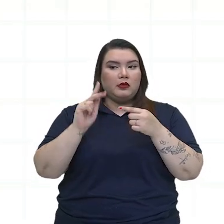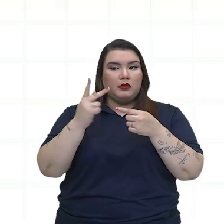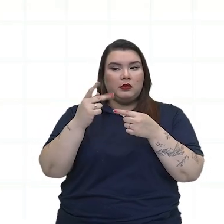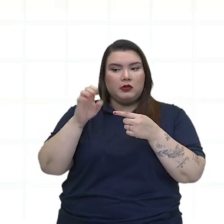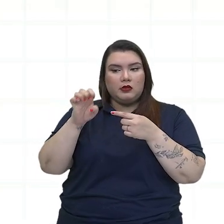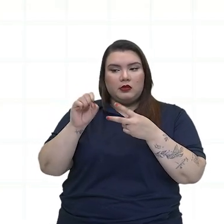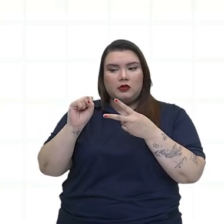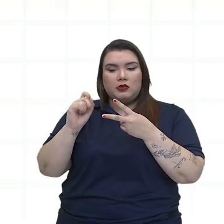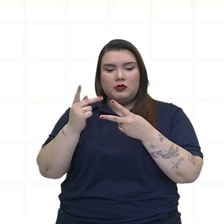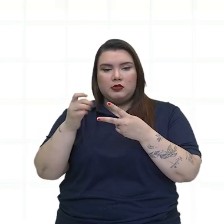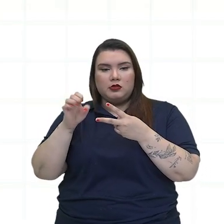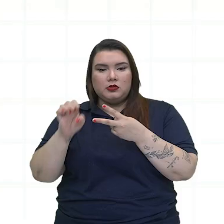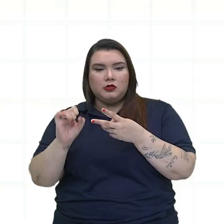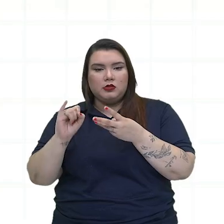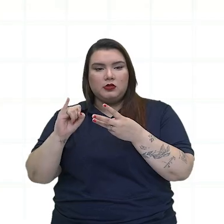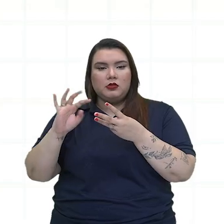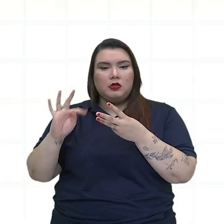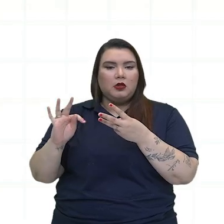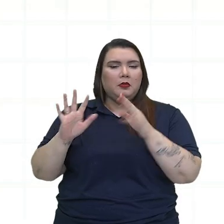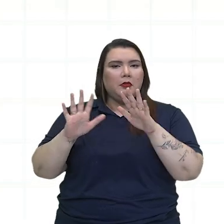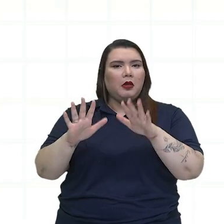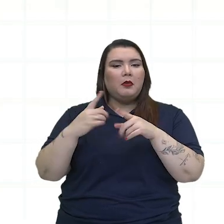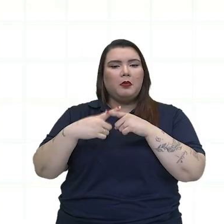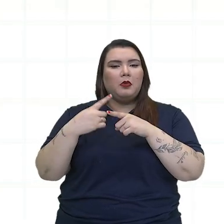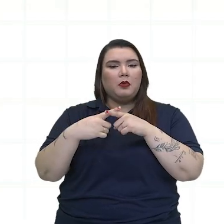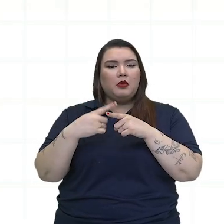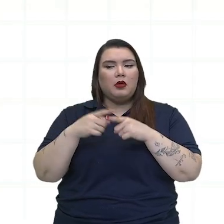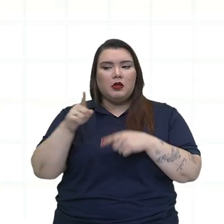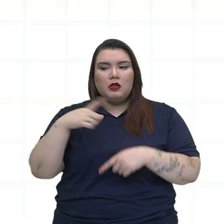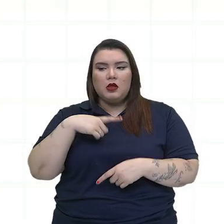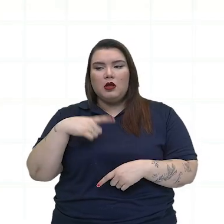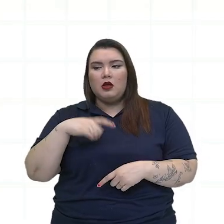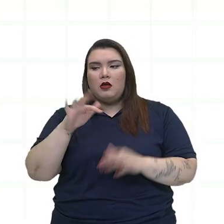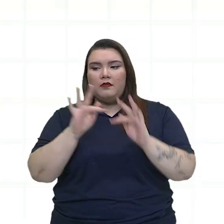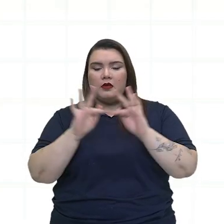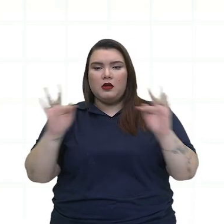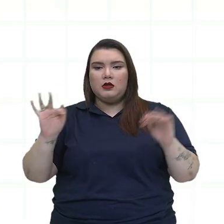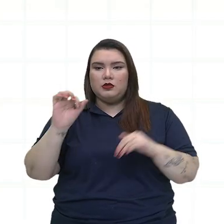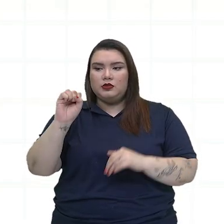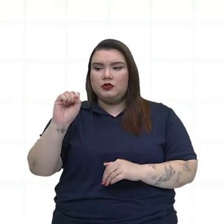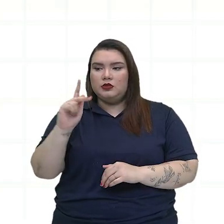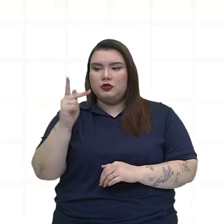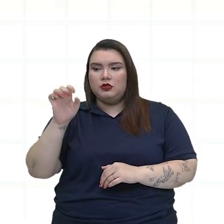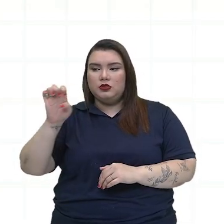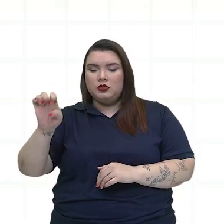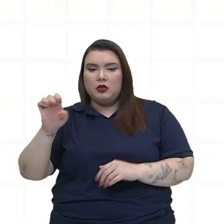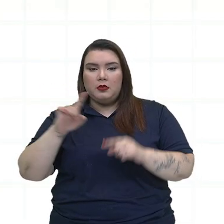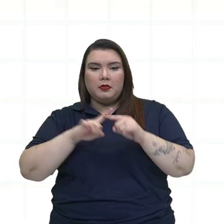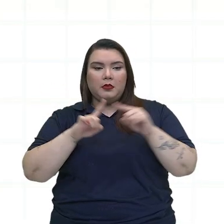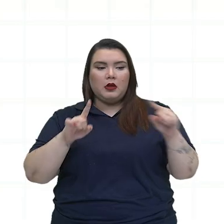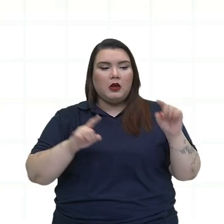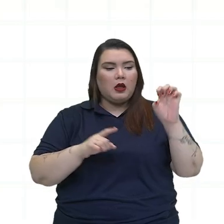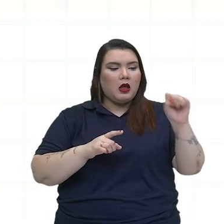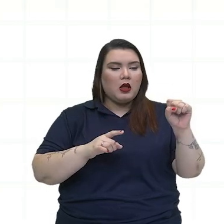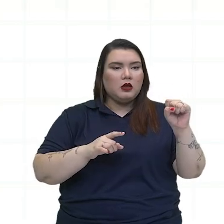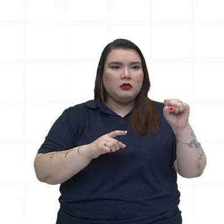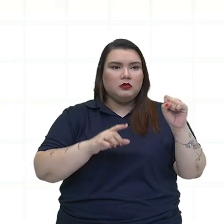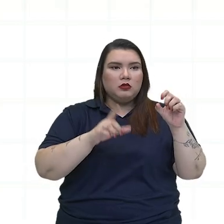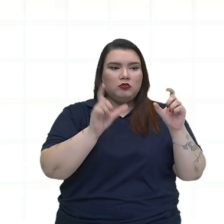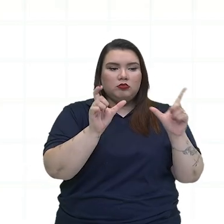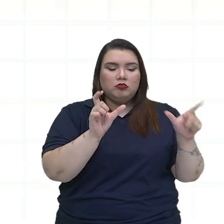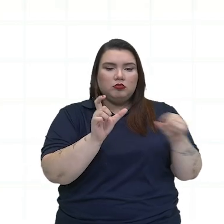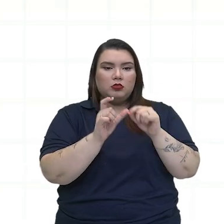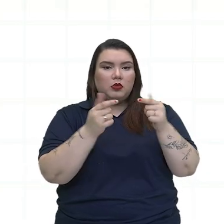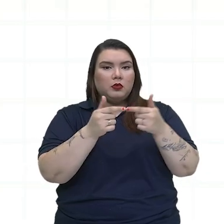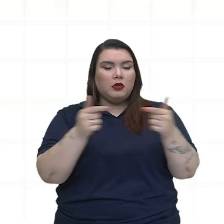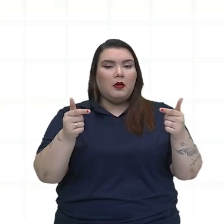she or it? Por que essa frase está o she e não está com S? Porque, anotem, prestem bastante